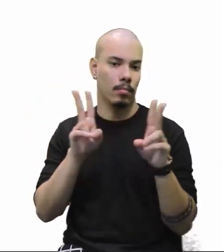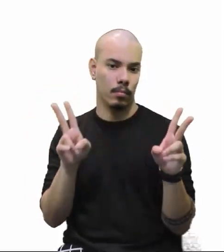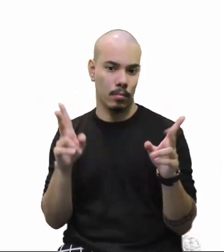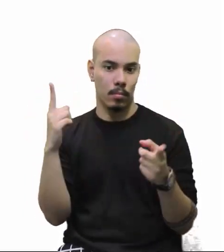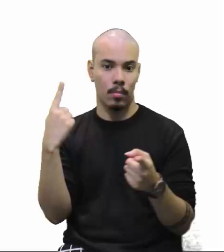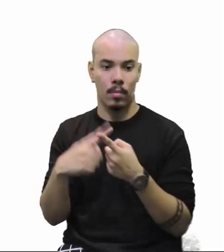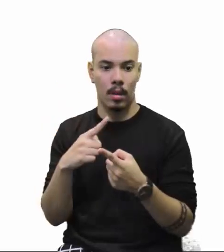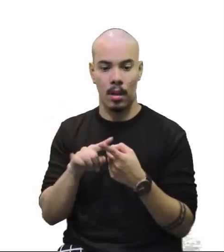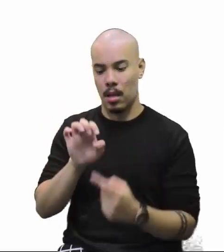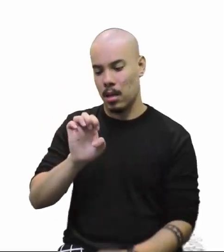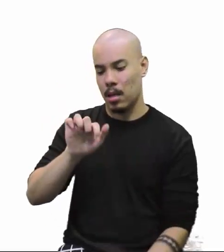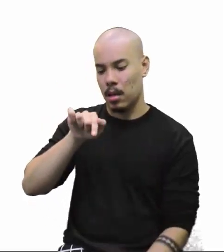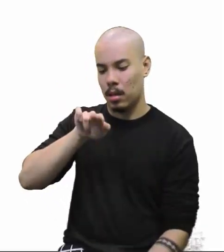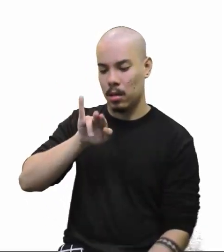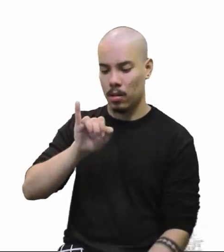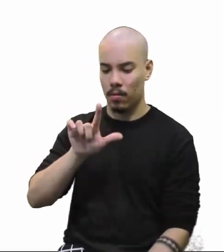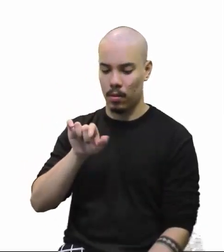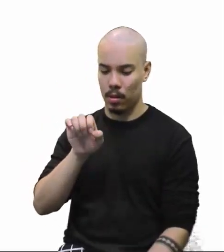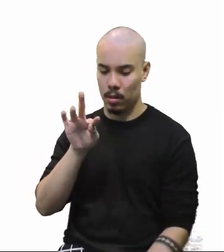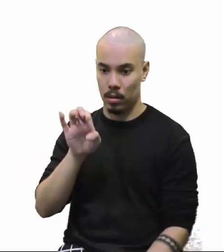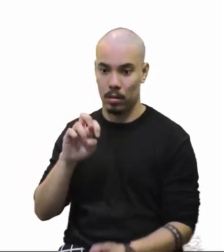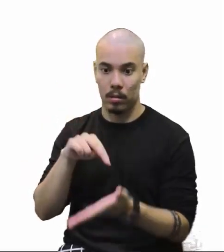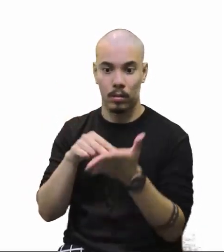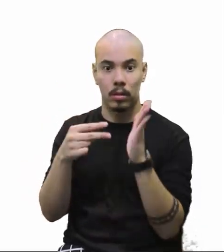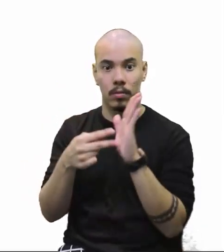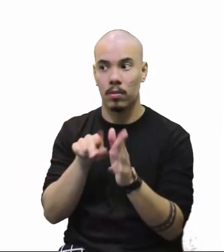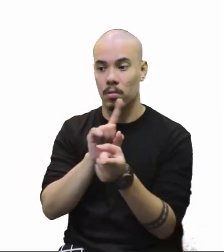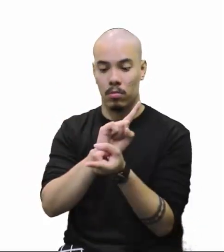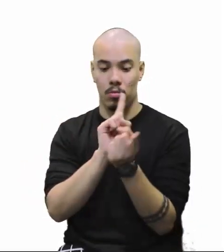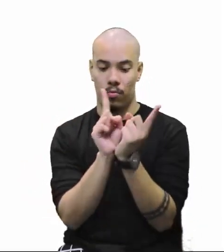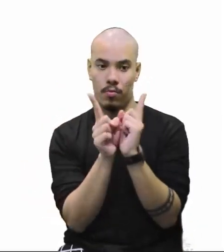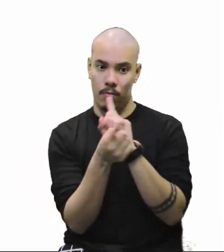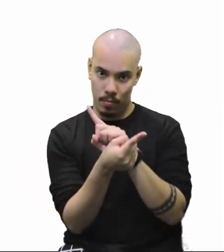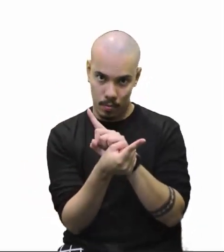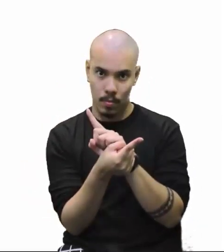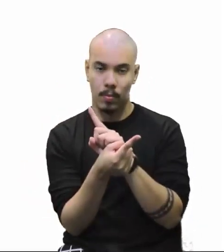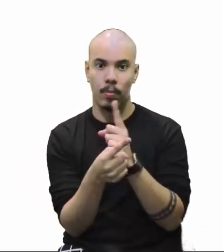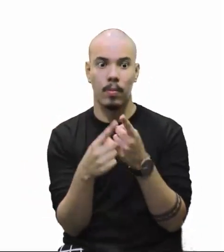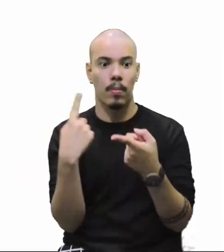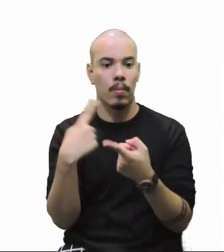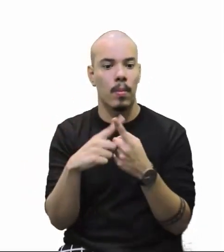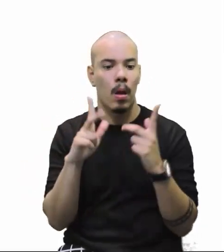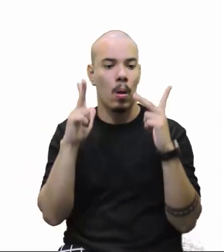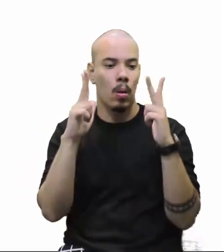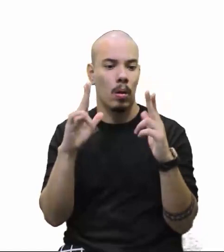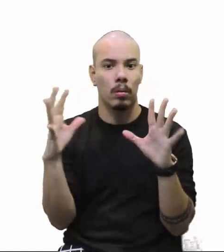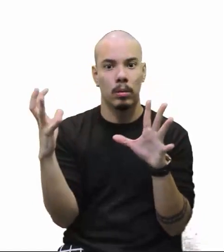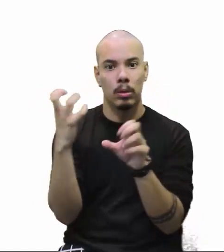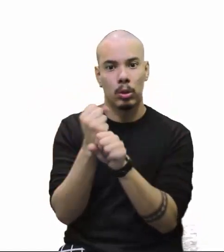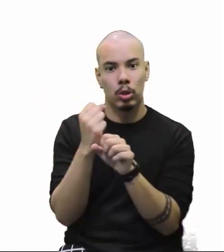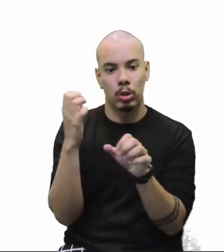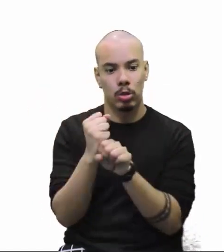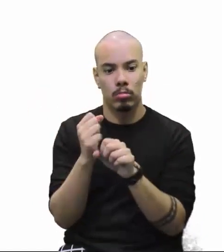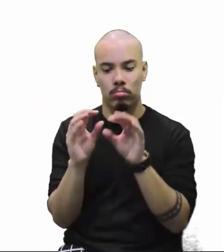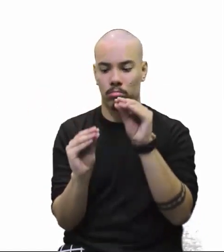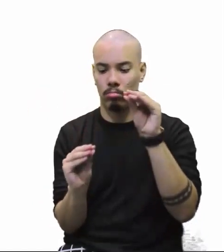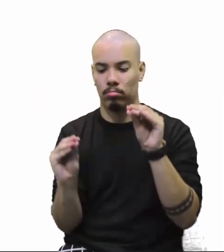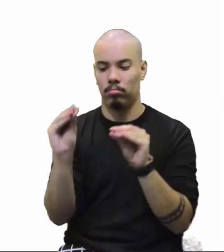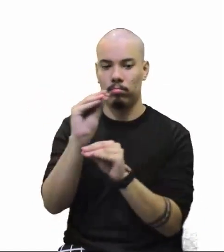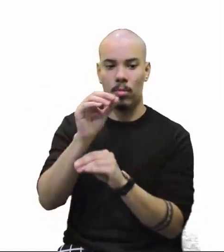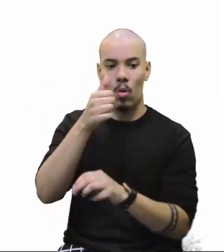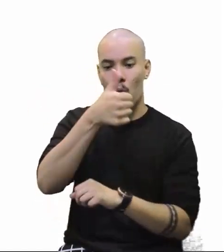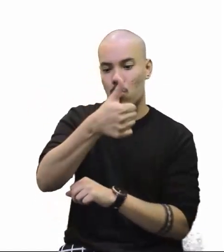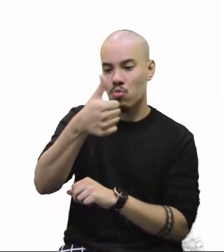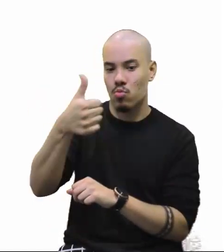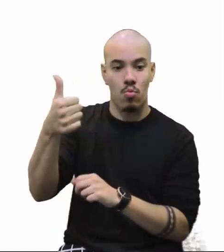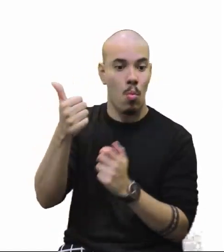Resistência equivalente, que o inverso da resistência equivalente é igual à soma dos inversos das resistências que estiverem